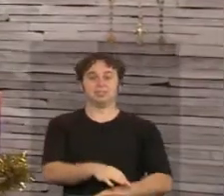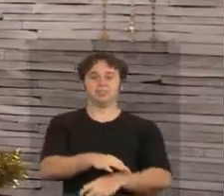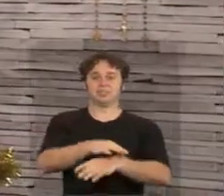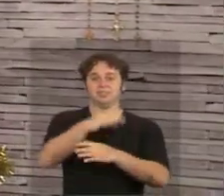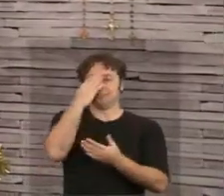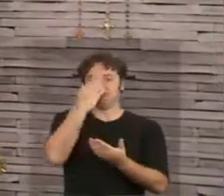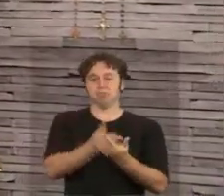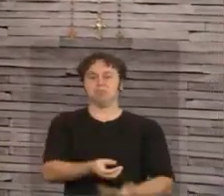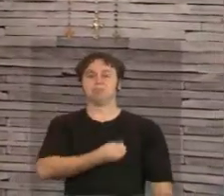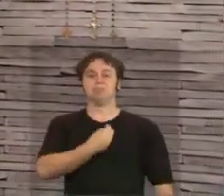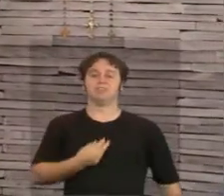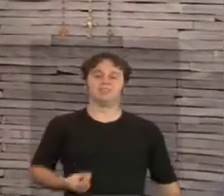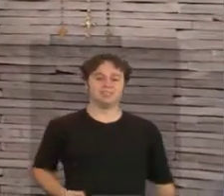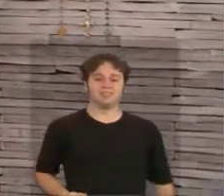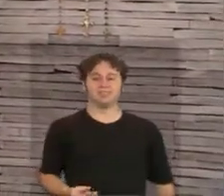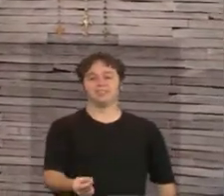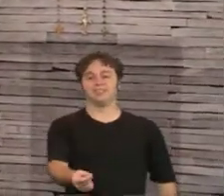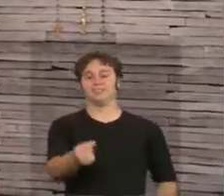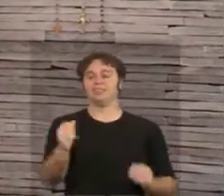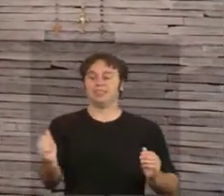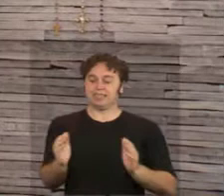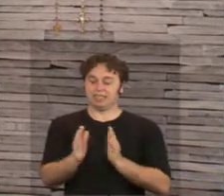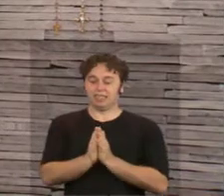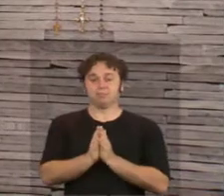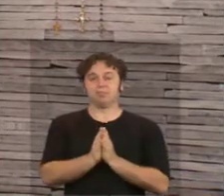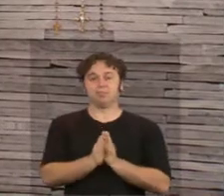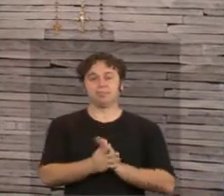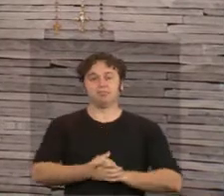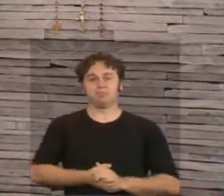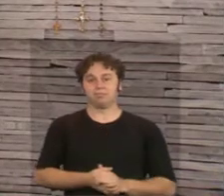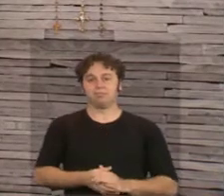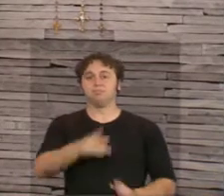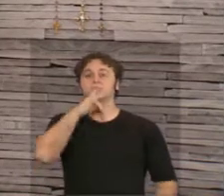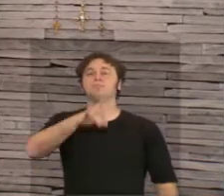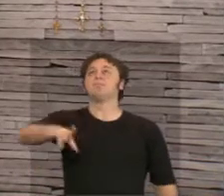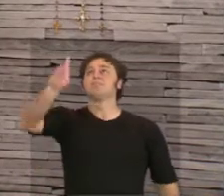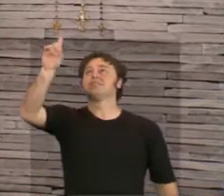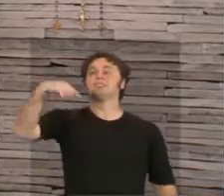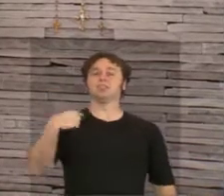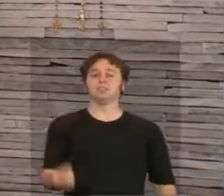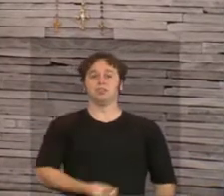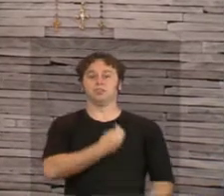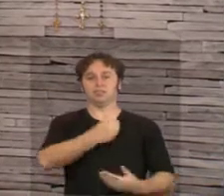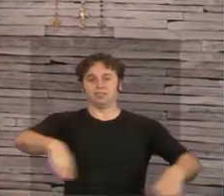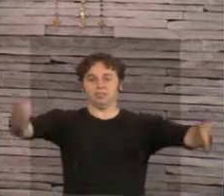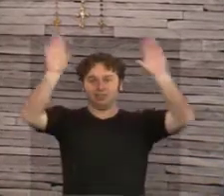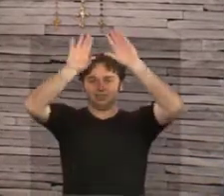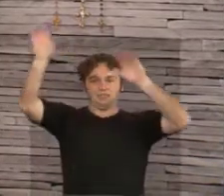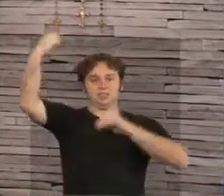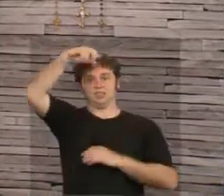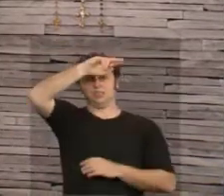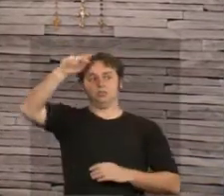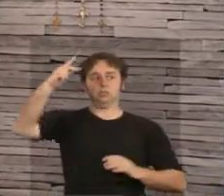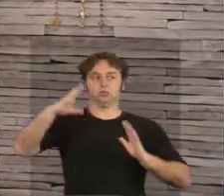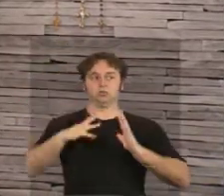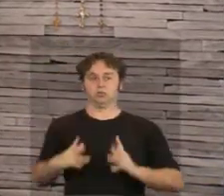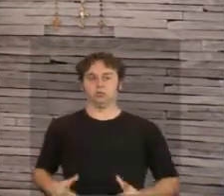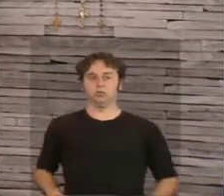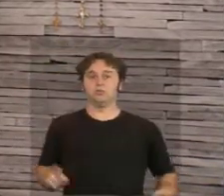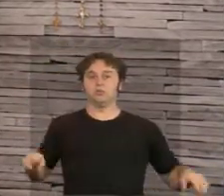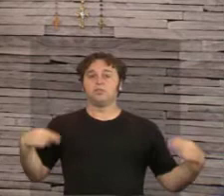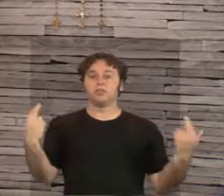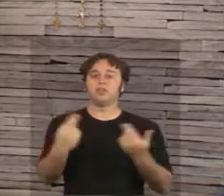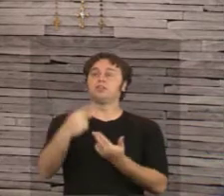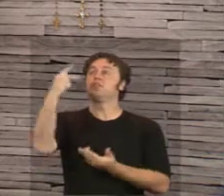na ressurreição da carne, na vida eterna. Amém. Pai nosso que estais nos céus, santificado seja o vosso